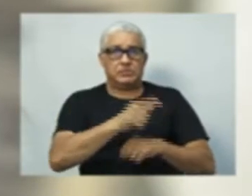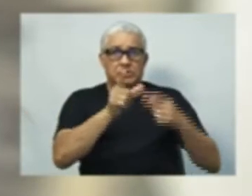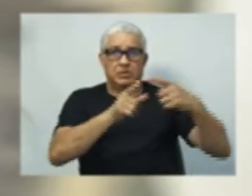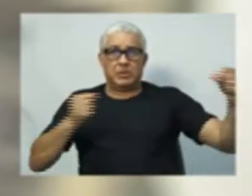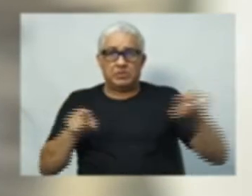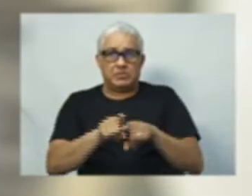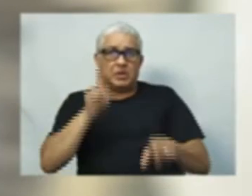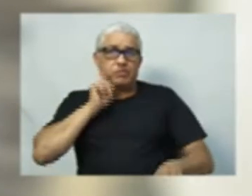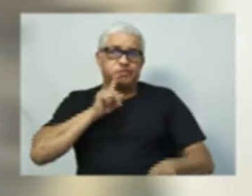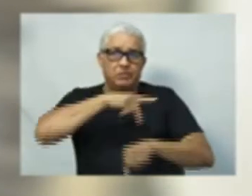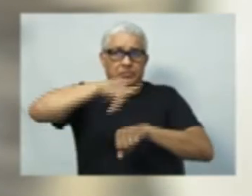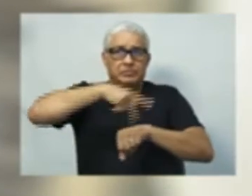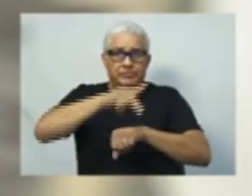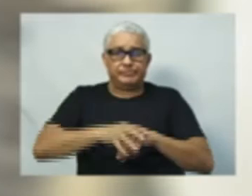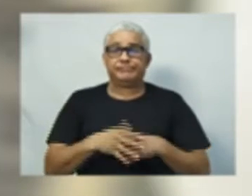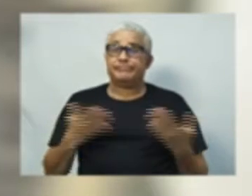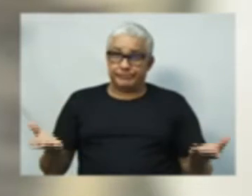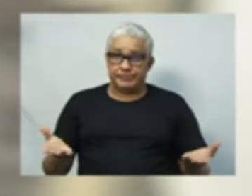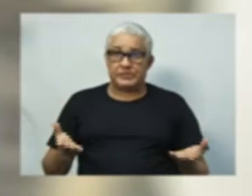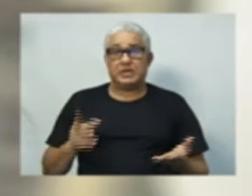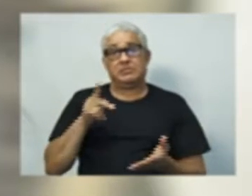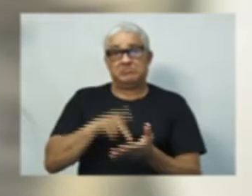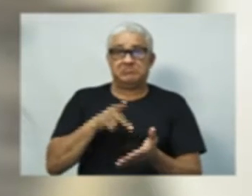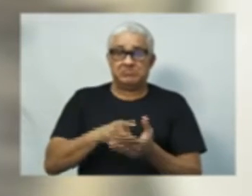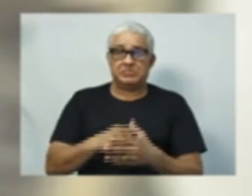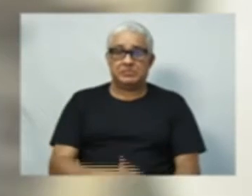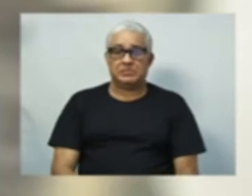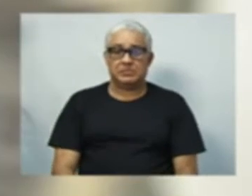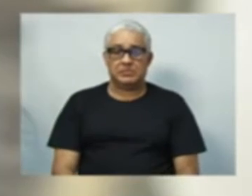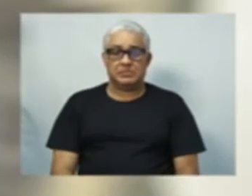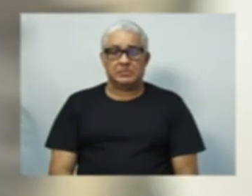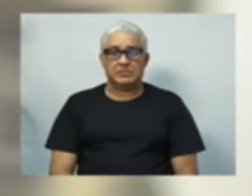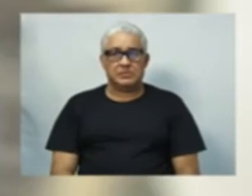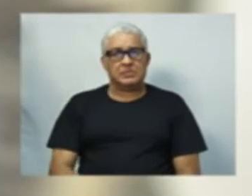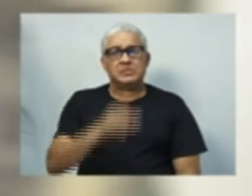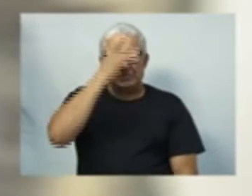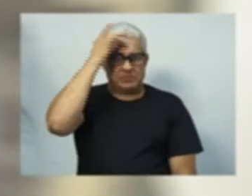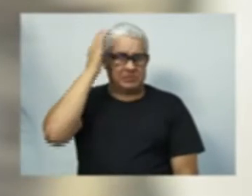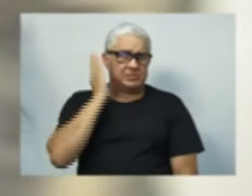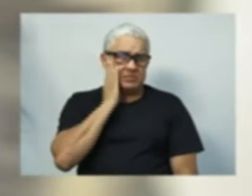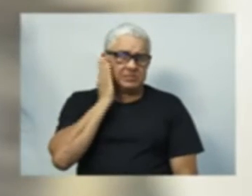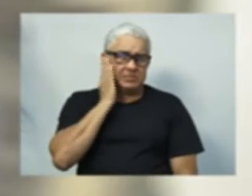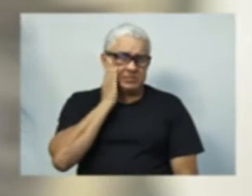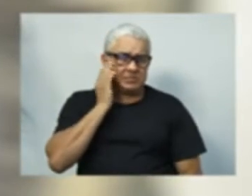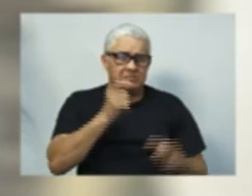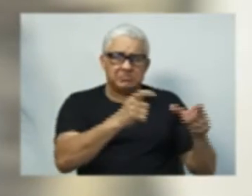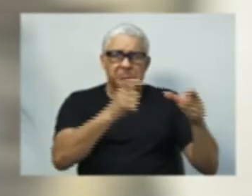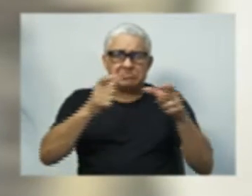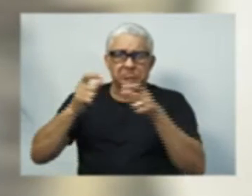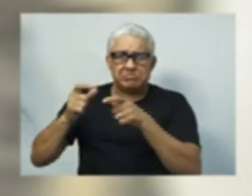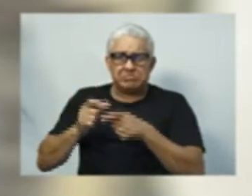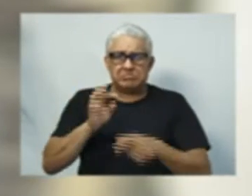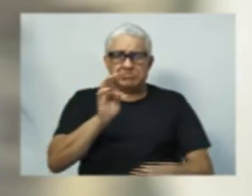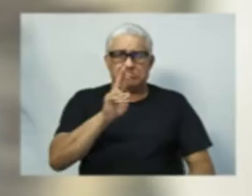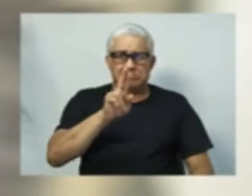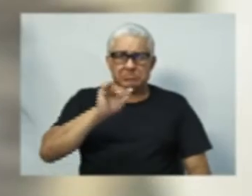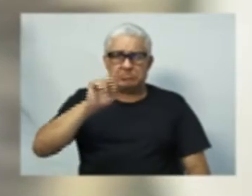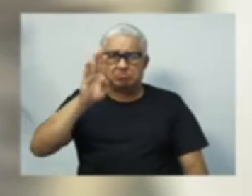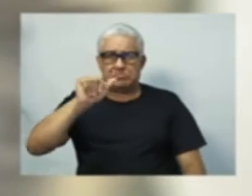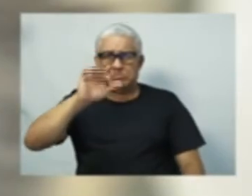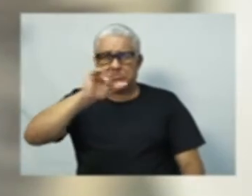Unidos? Infelizmente essa é uma realidade. Mas será que as pessoas sabem onde se encontra a tributação no dia a